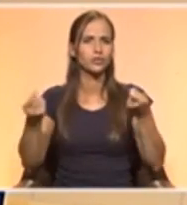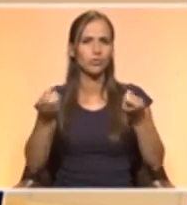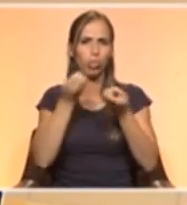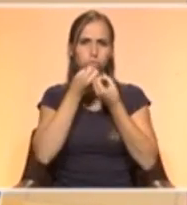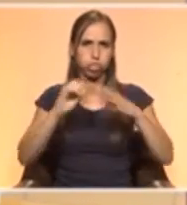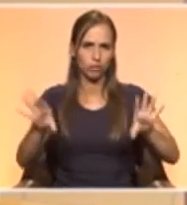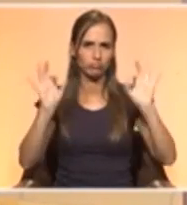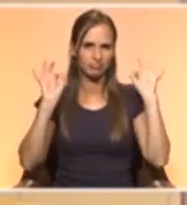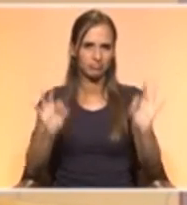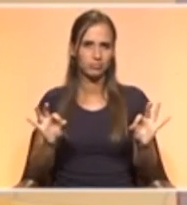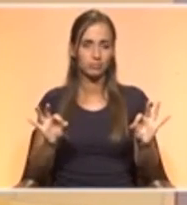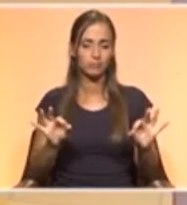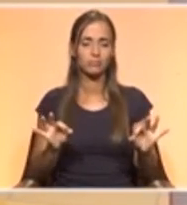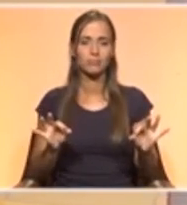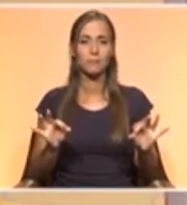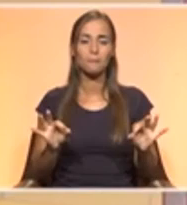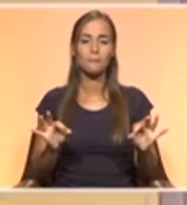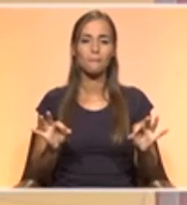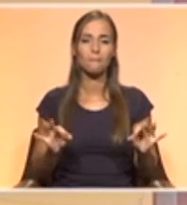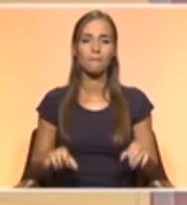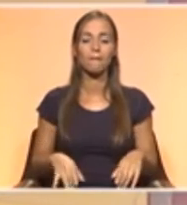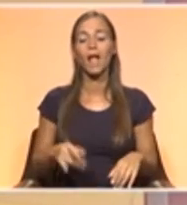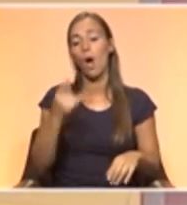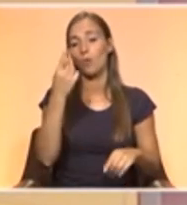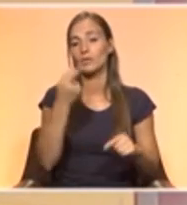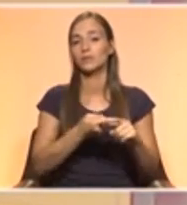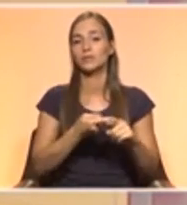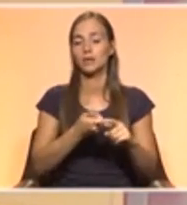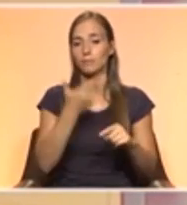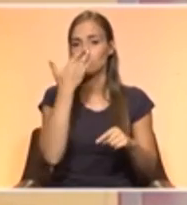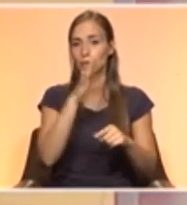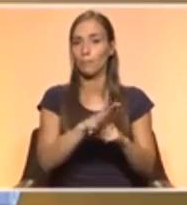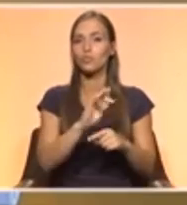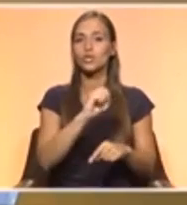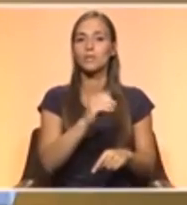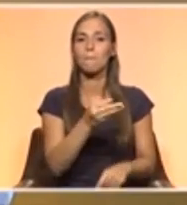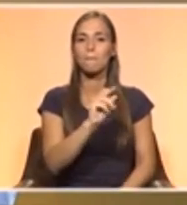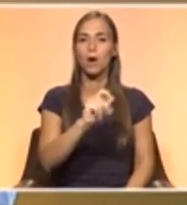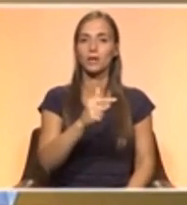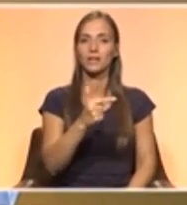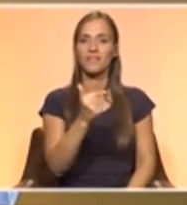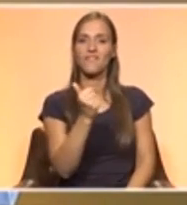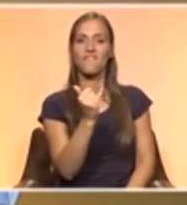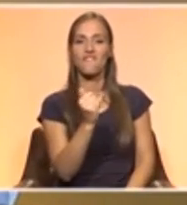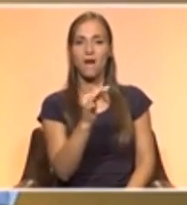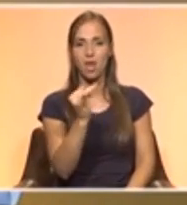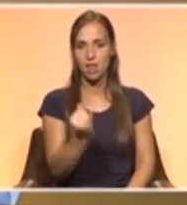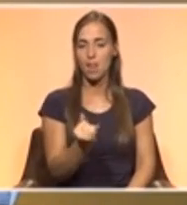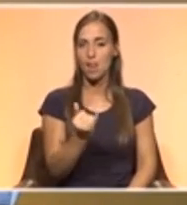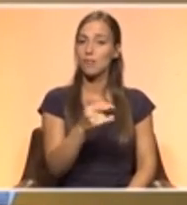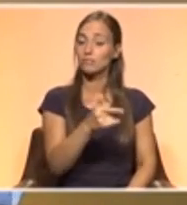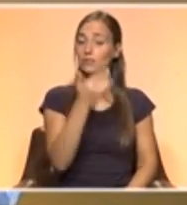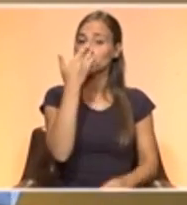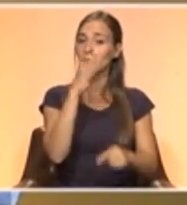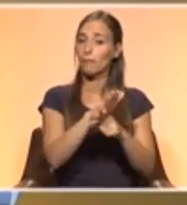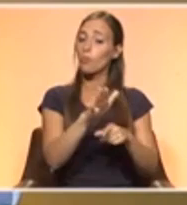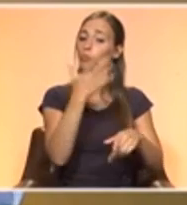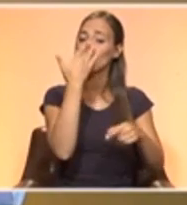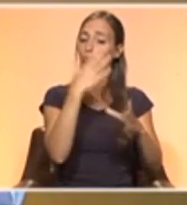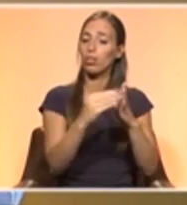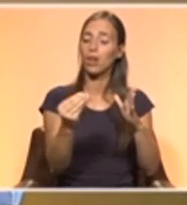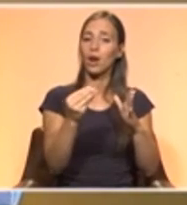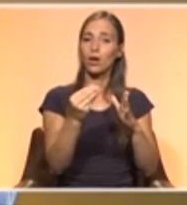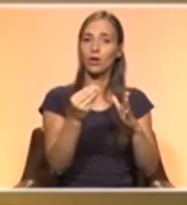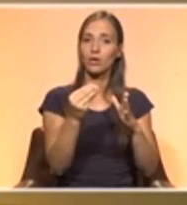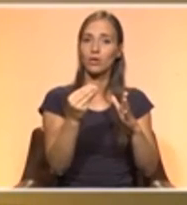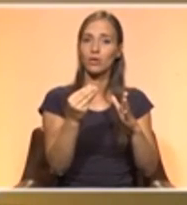completamente H há um exemplo interessante por exemplo o Spotify que é um bom exemplo da um modelo de negócio que finalmente se